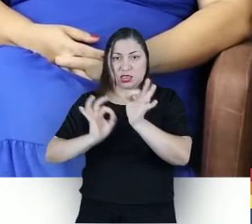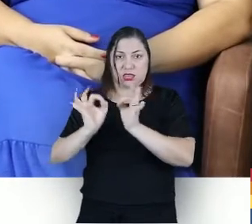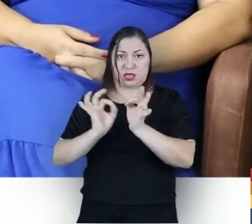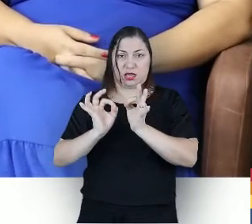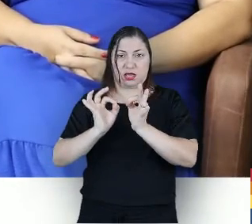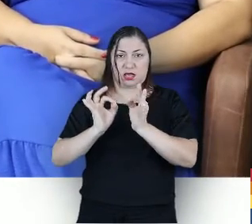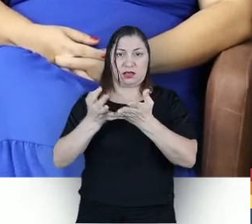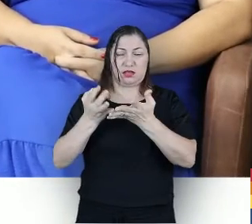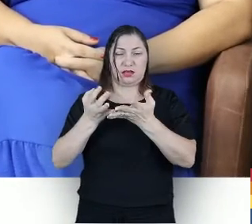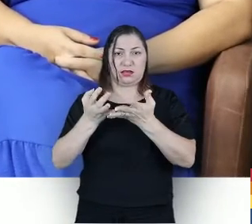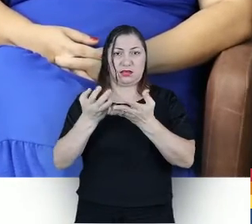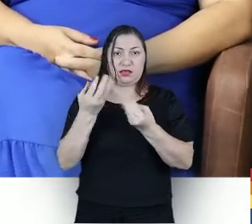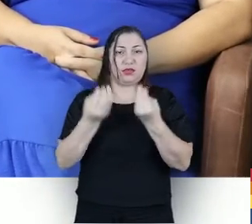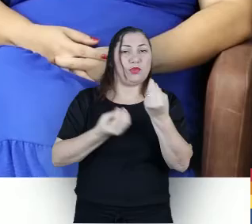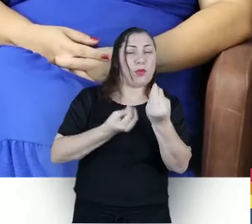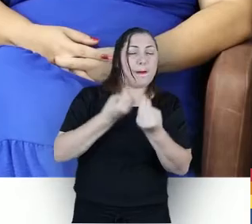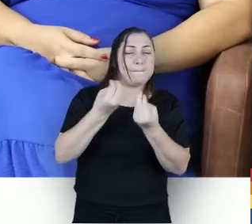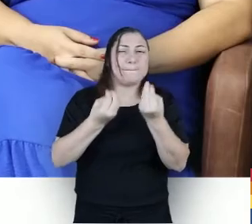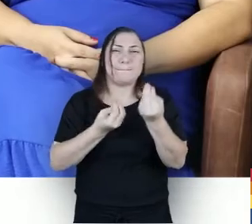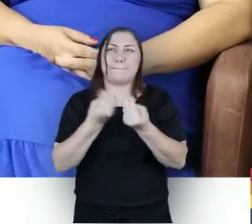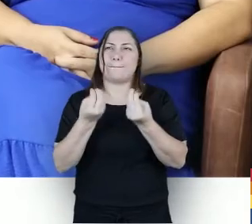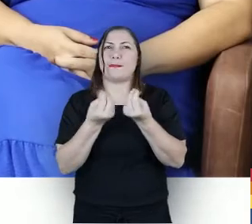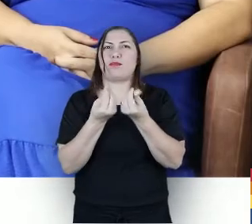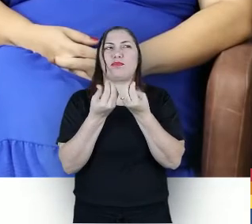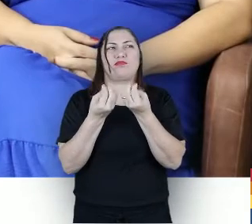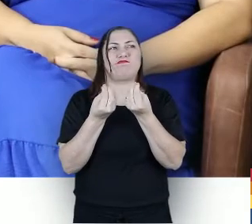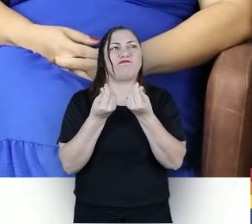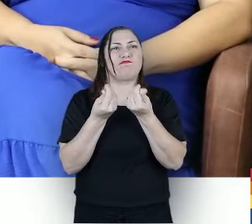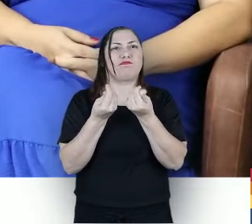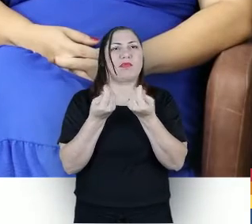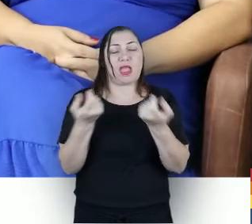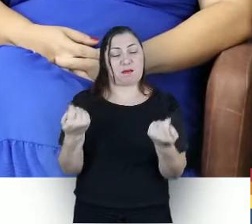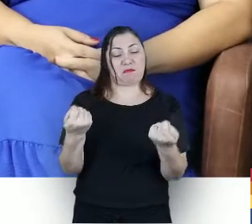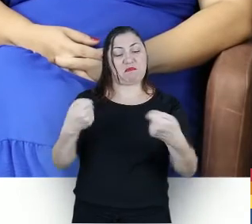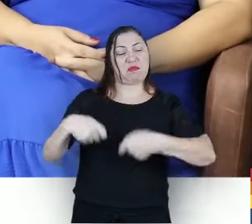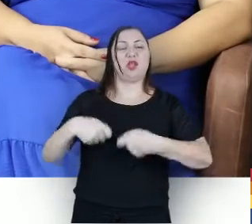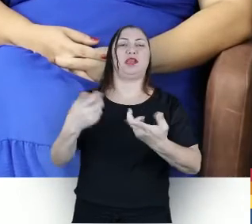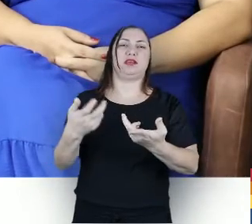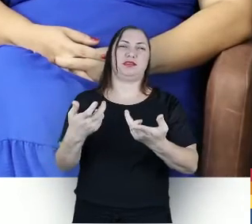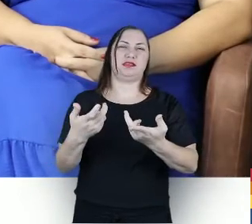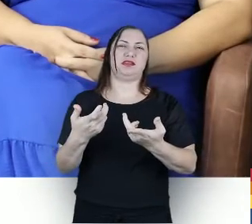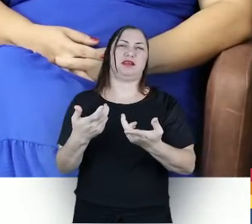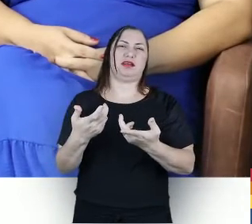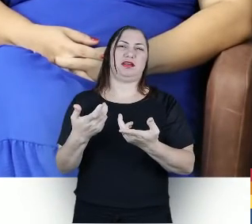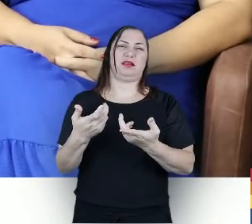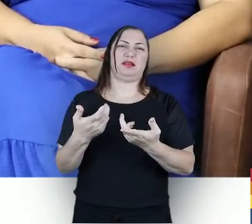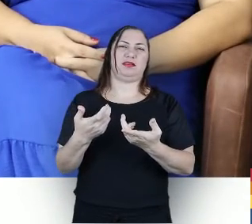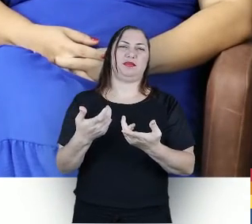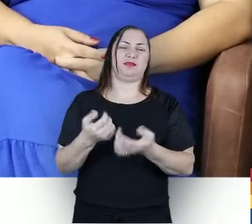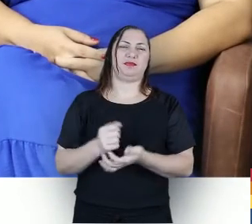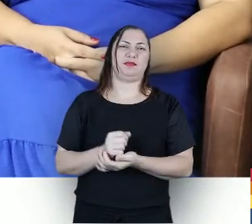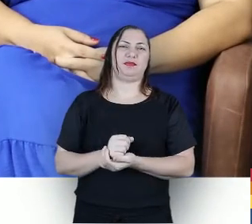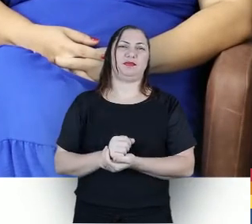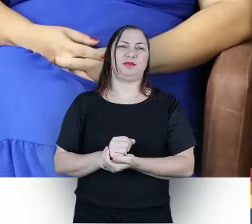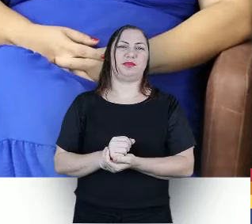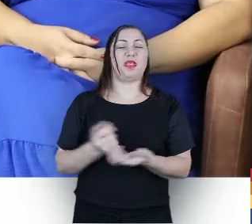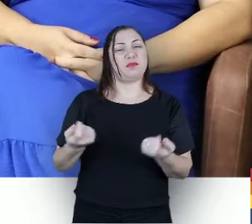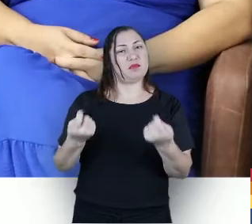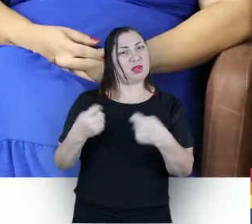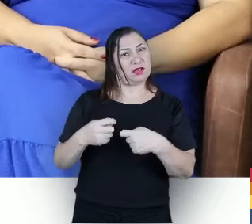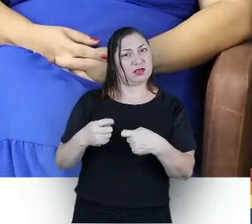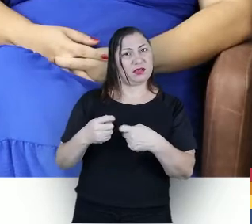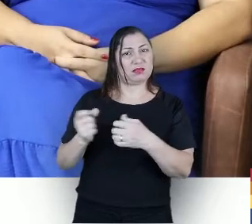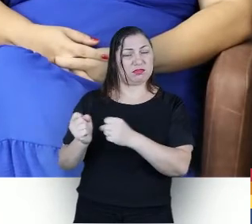passa o dia inteiro na escola. Então, as atividades, elas devem ser muito bem organizadas e